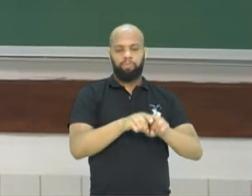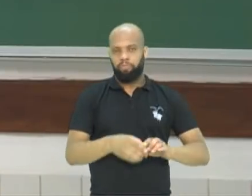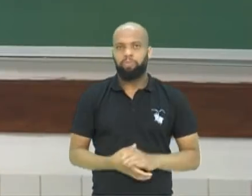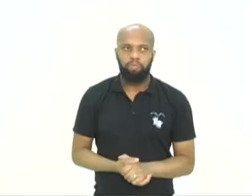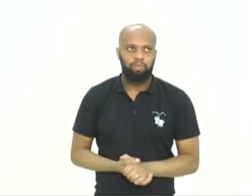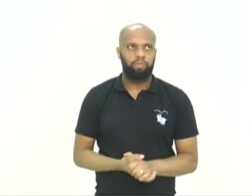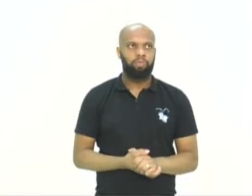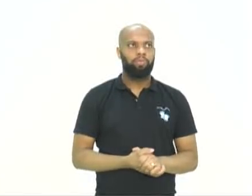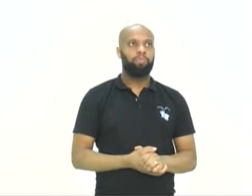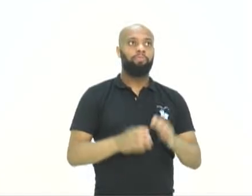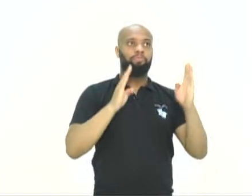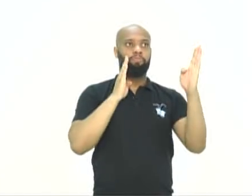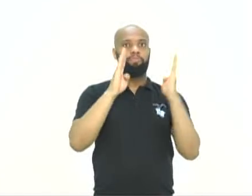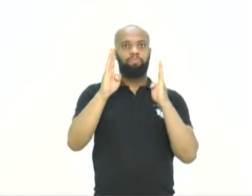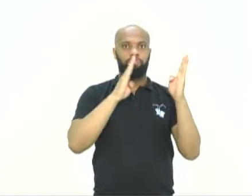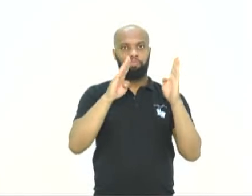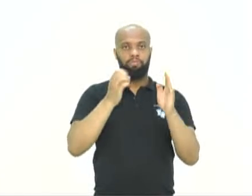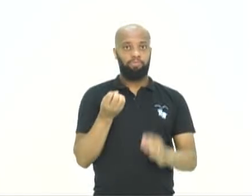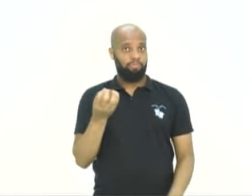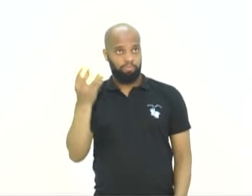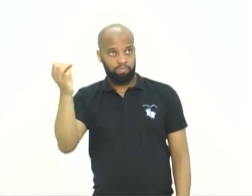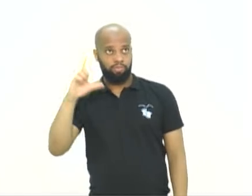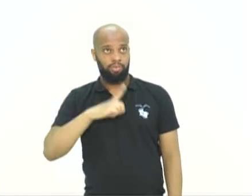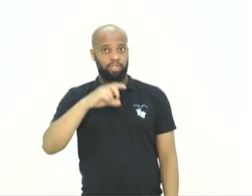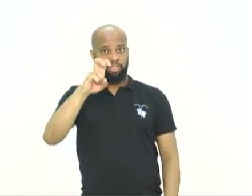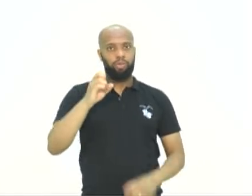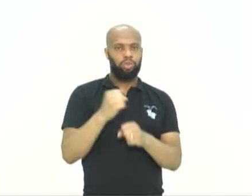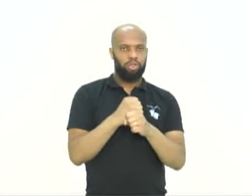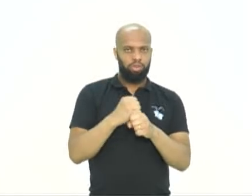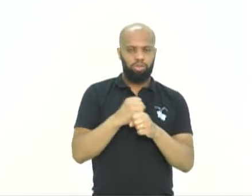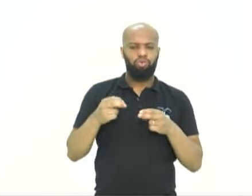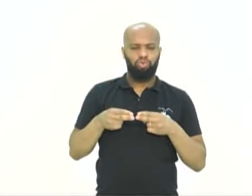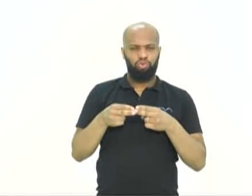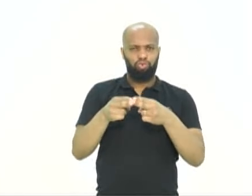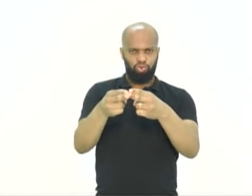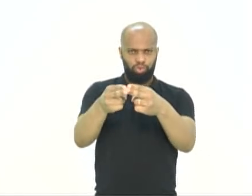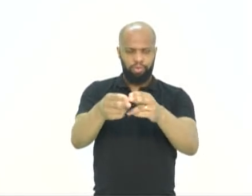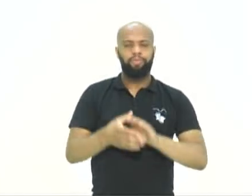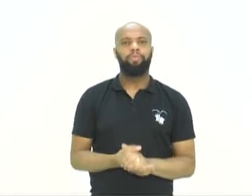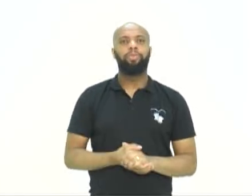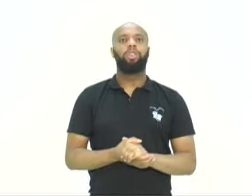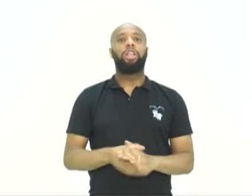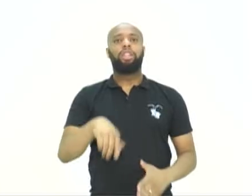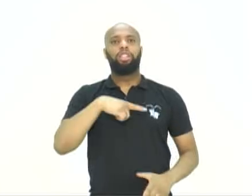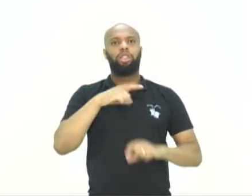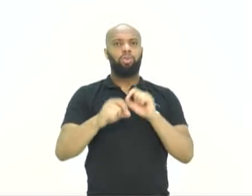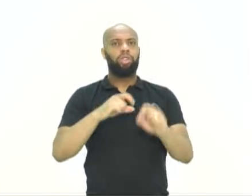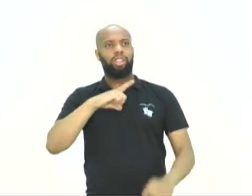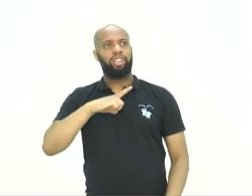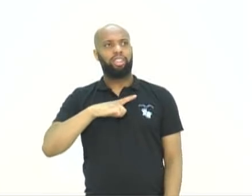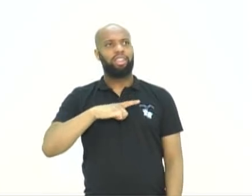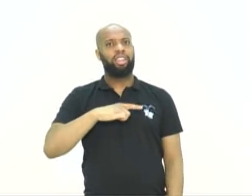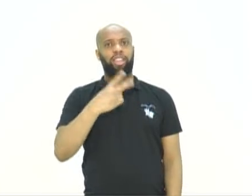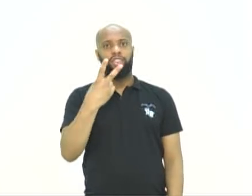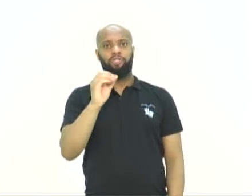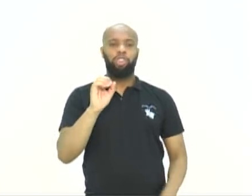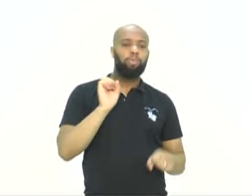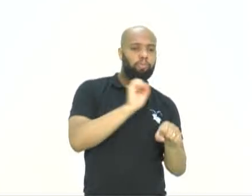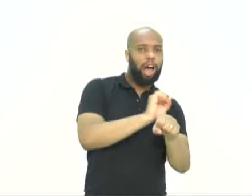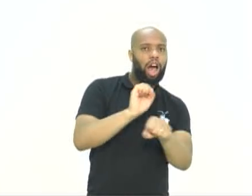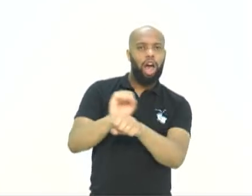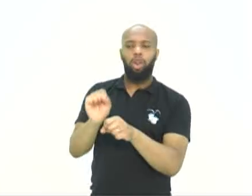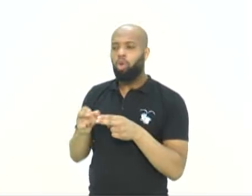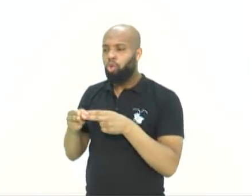falamos. Durante a expedição de aproximadamente 5 anos a bordo do HMS Beagle, foram realizados 20 paradas com